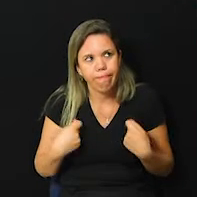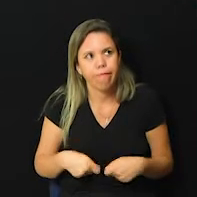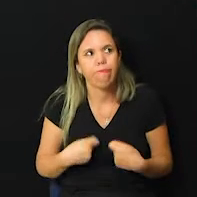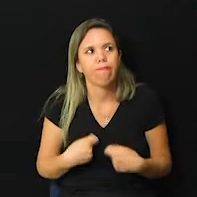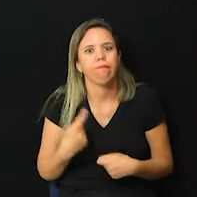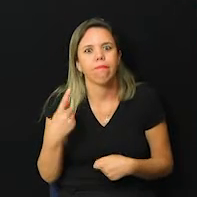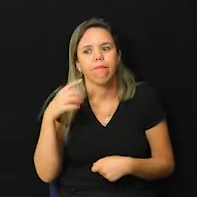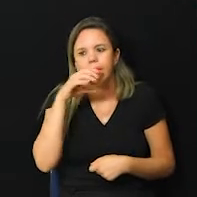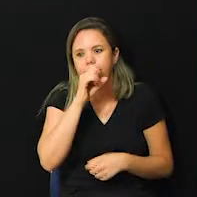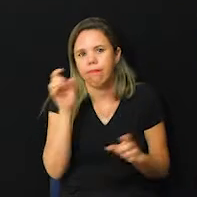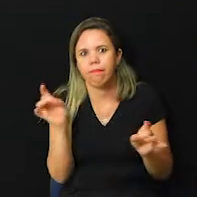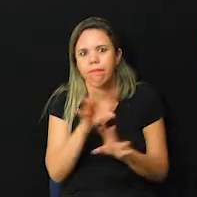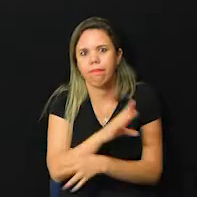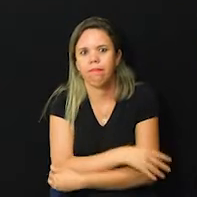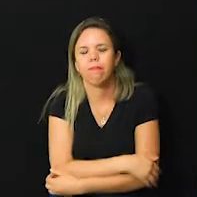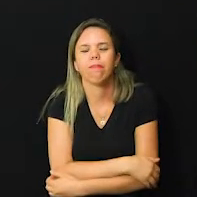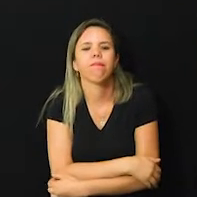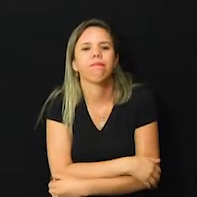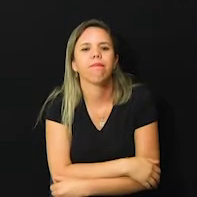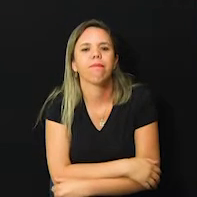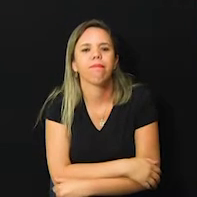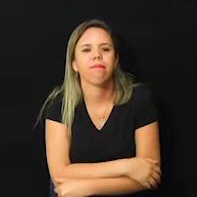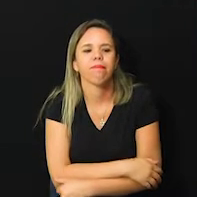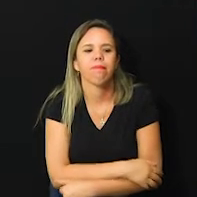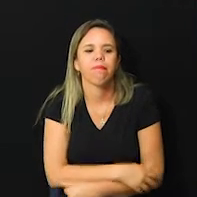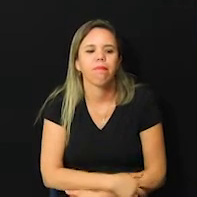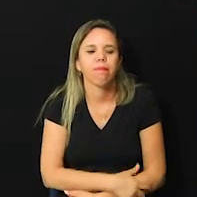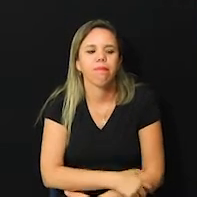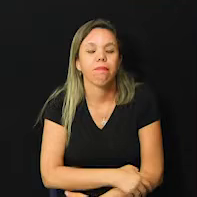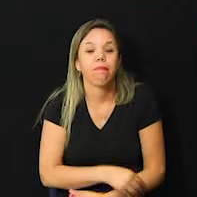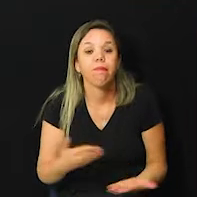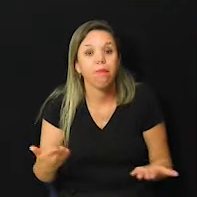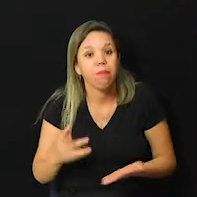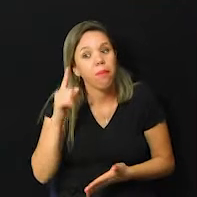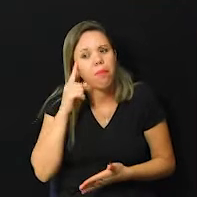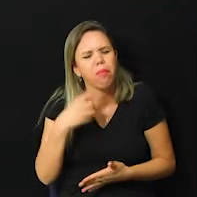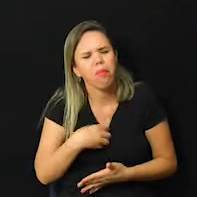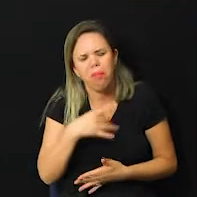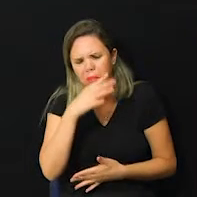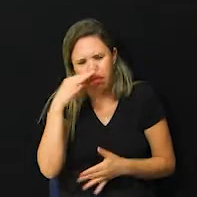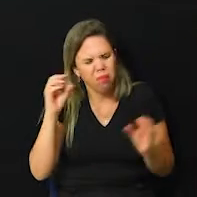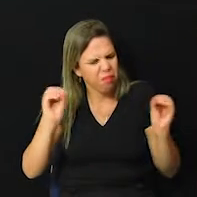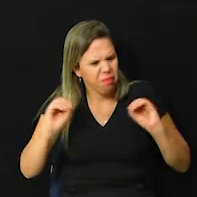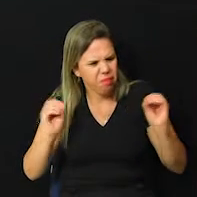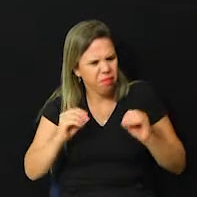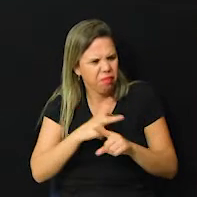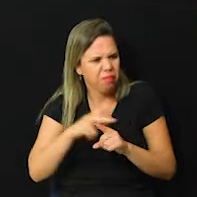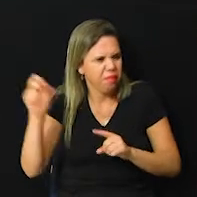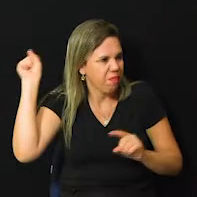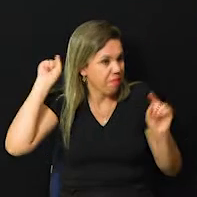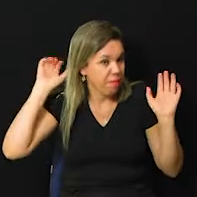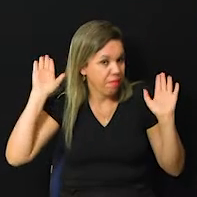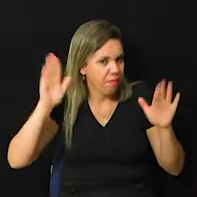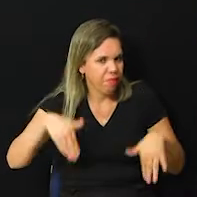meu Deus é um minuto já tá pronto aqui já tá bom hoje em dia eu já nem Sinto cheiro eu já superei